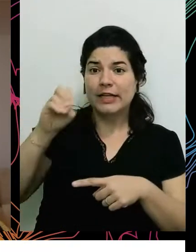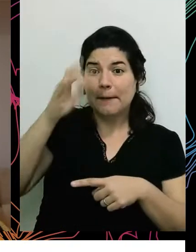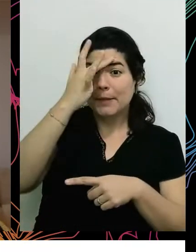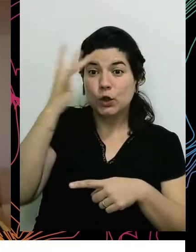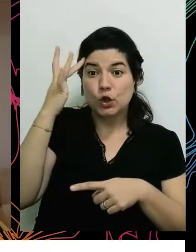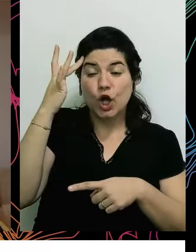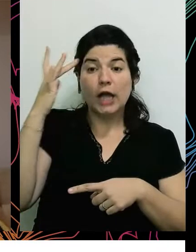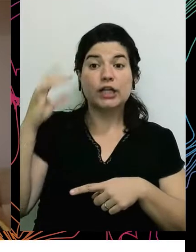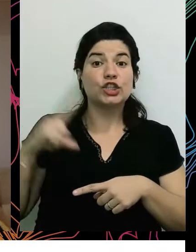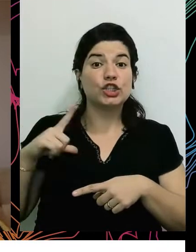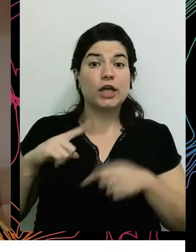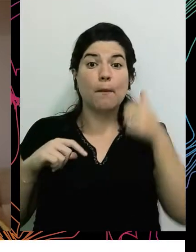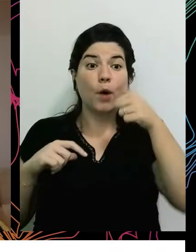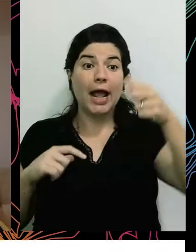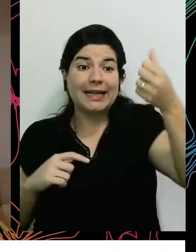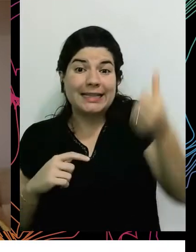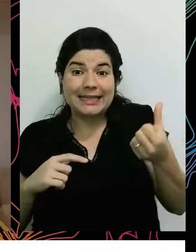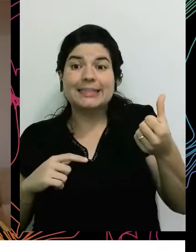UFRJ,